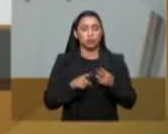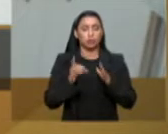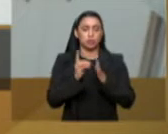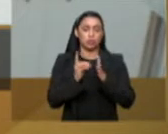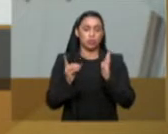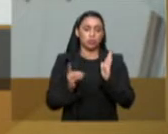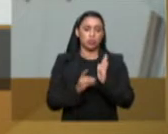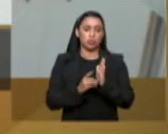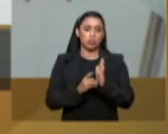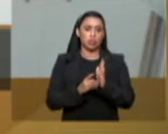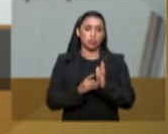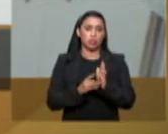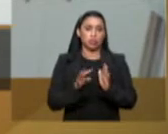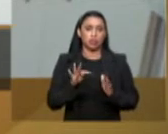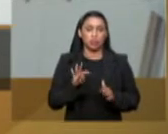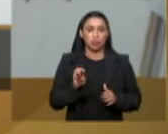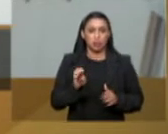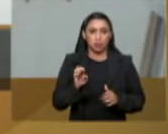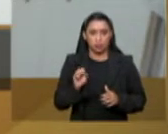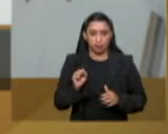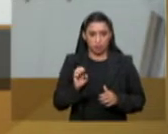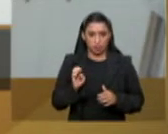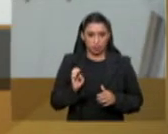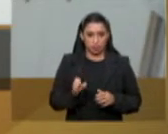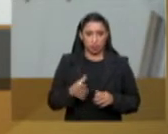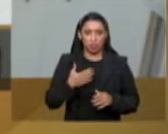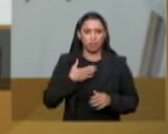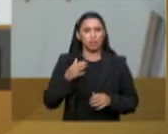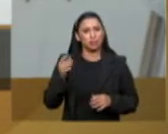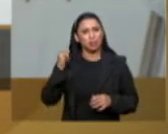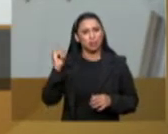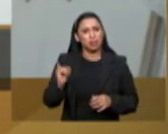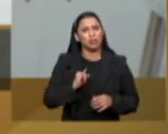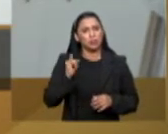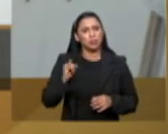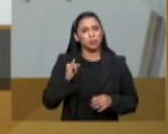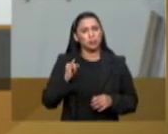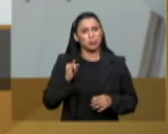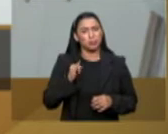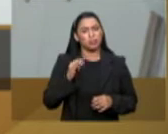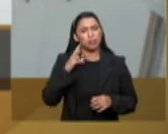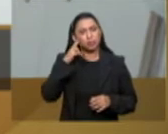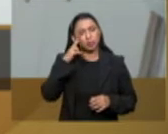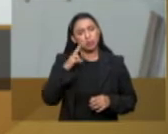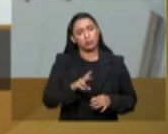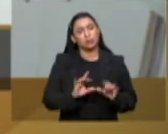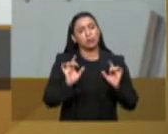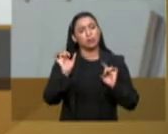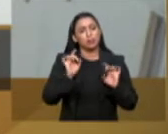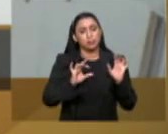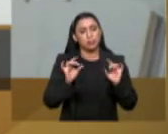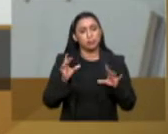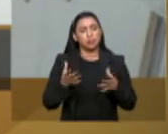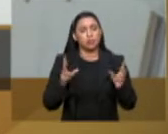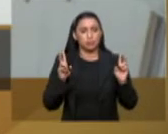decretos. Como tese subsidiária, excelências, é importante chamar a atenção para uma peculiaridade desse